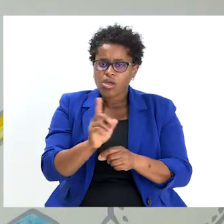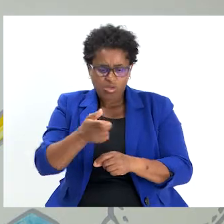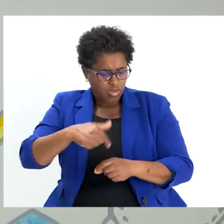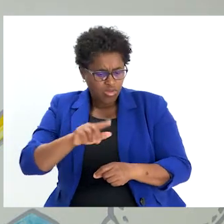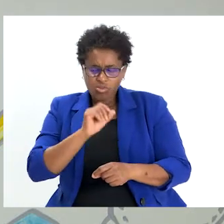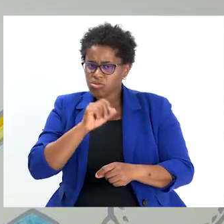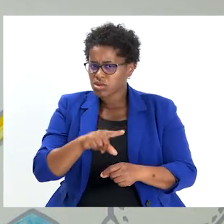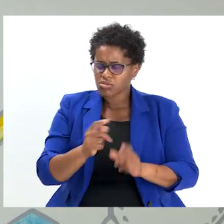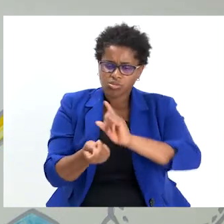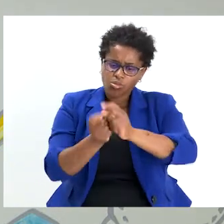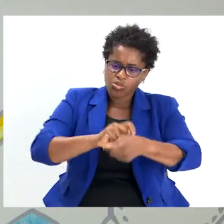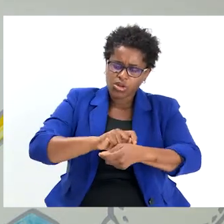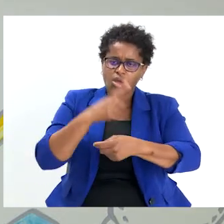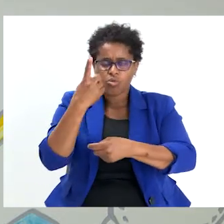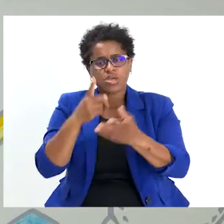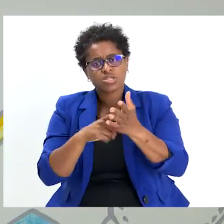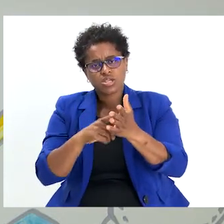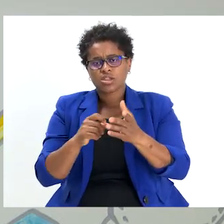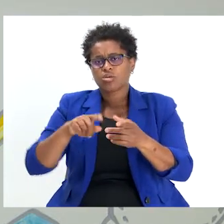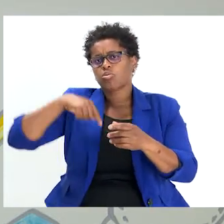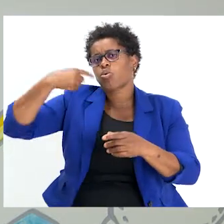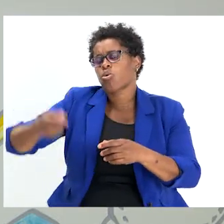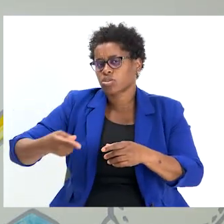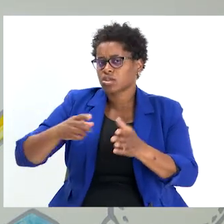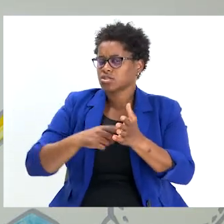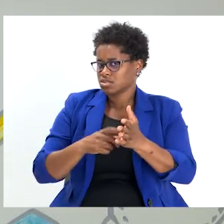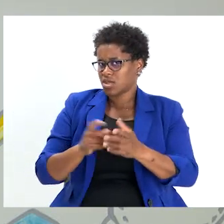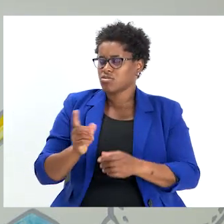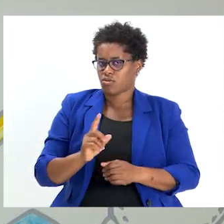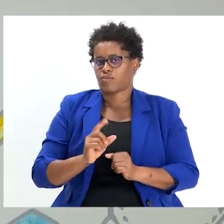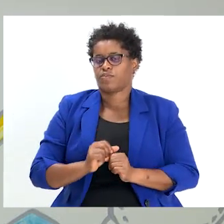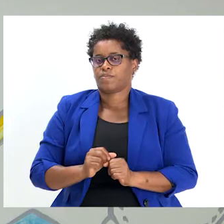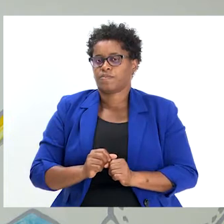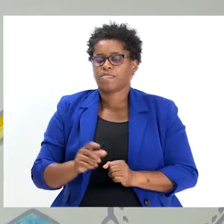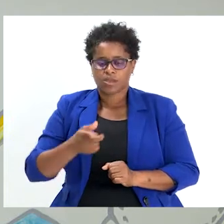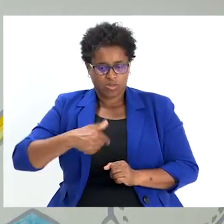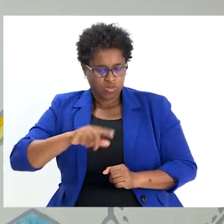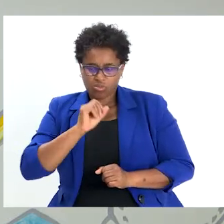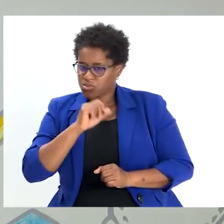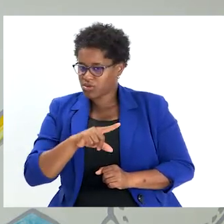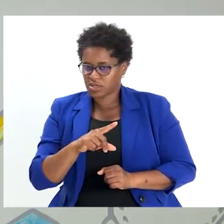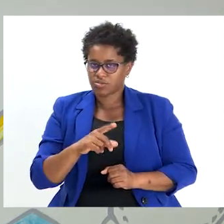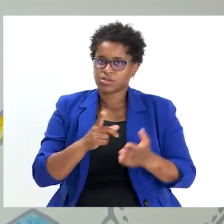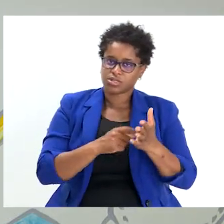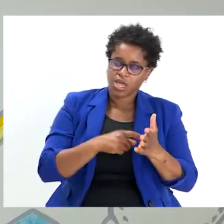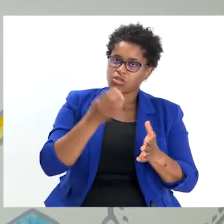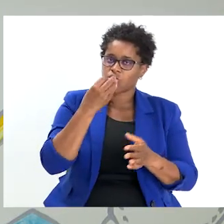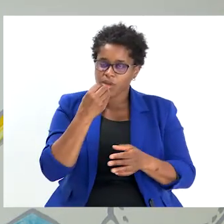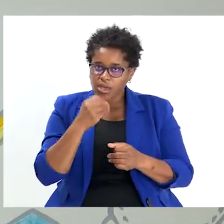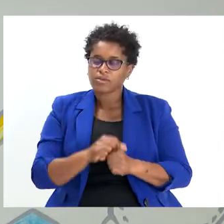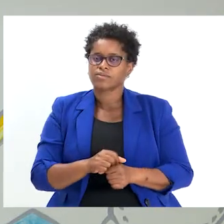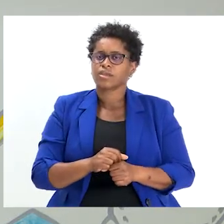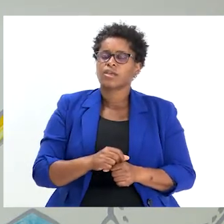podemos substituir uma necessidade por outra necessidade. Ou seja, não podemos substituir a necessidade de comer